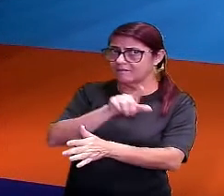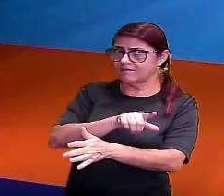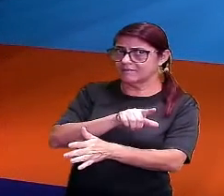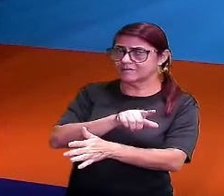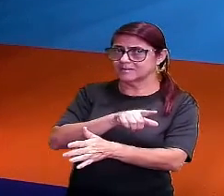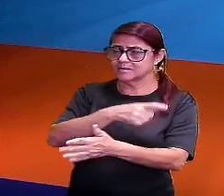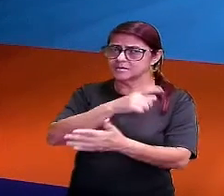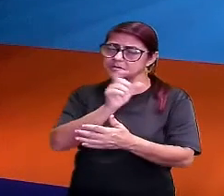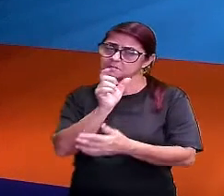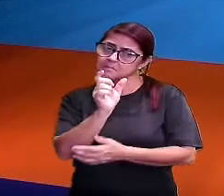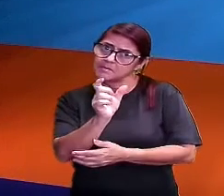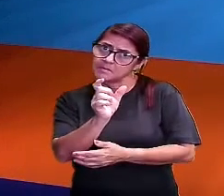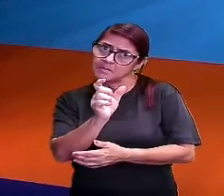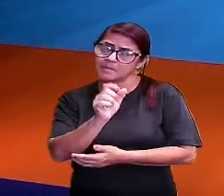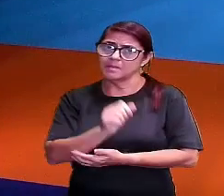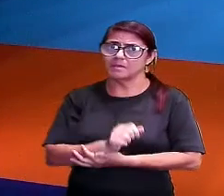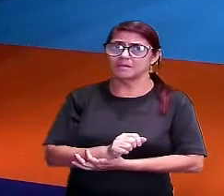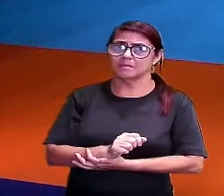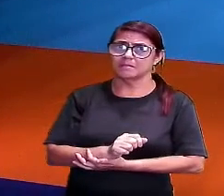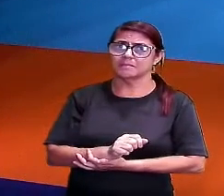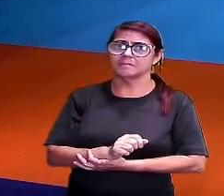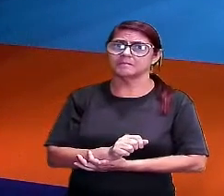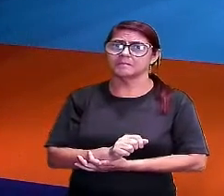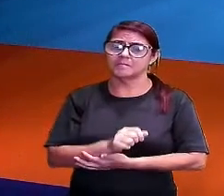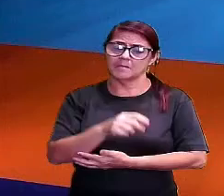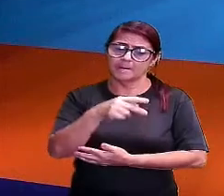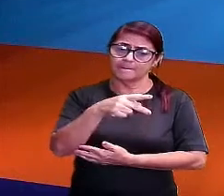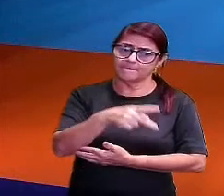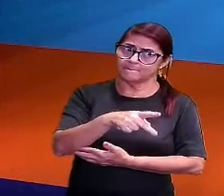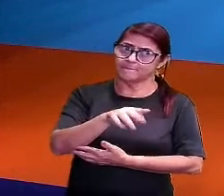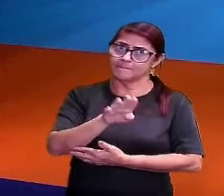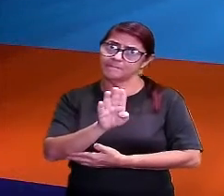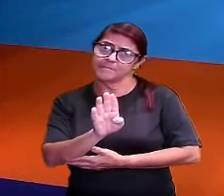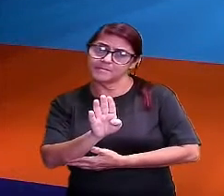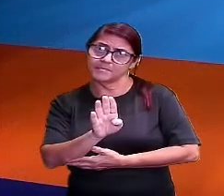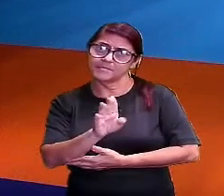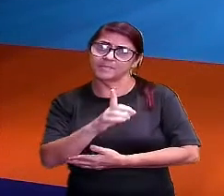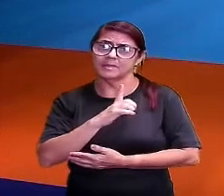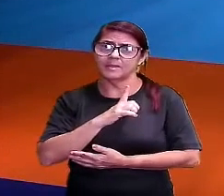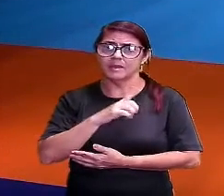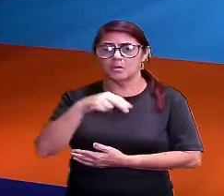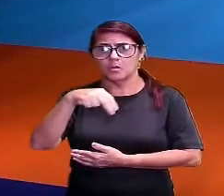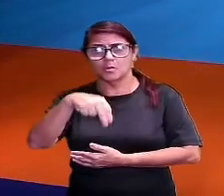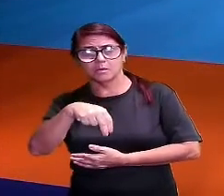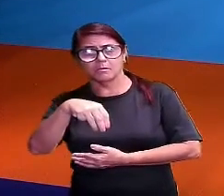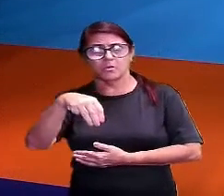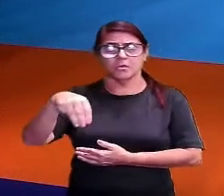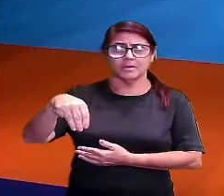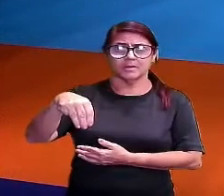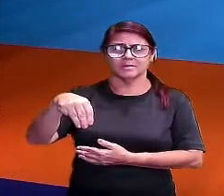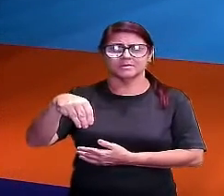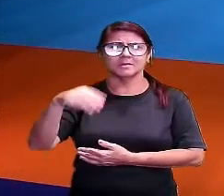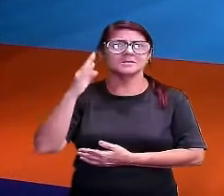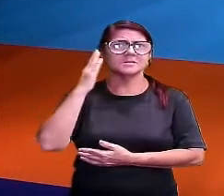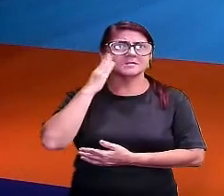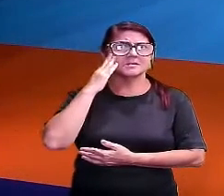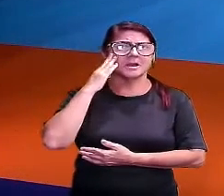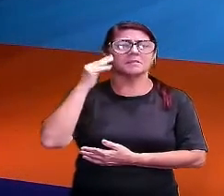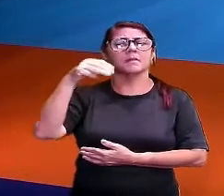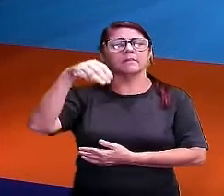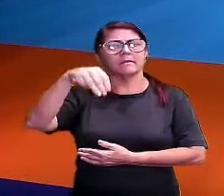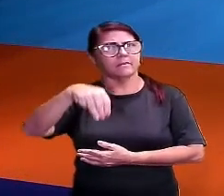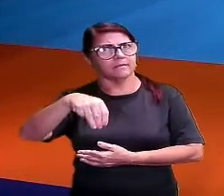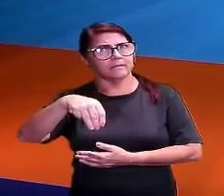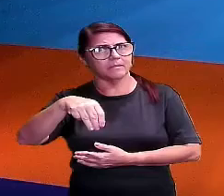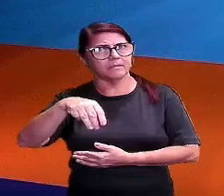precisar escrever uma palavra que antes do P ou do B venha um M ou um N, a gente sabe que é um